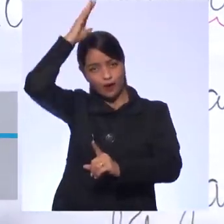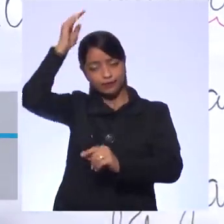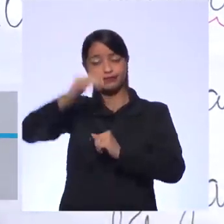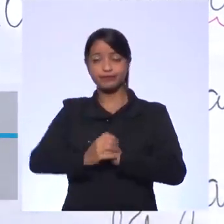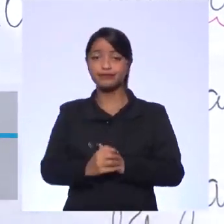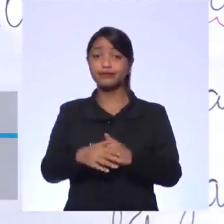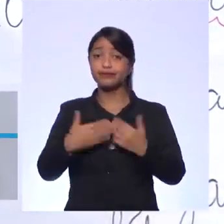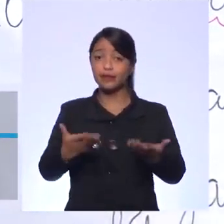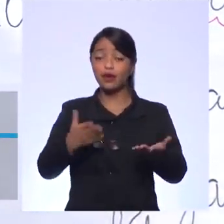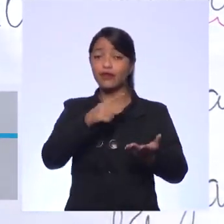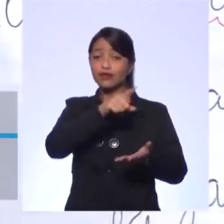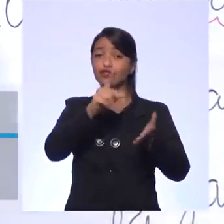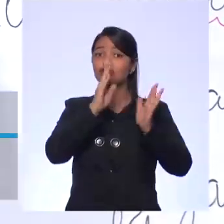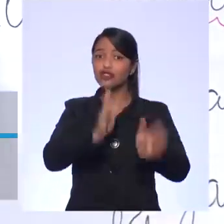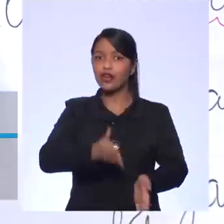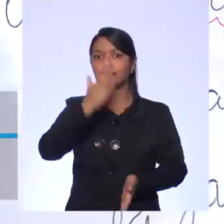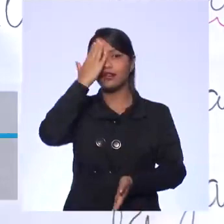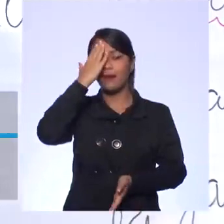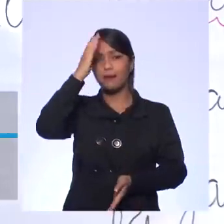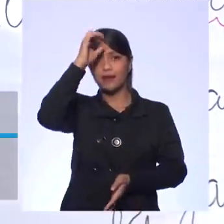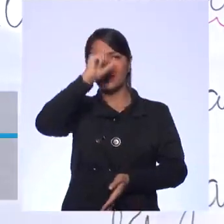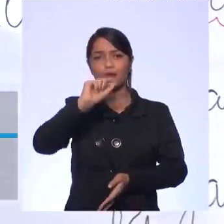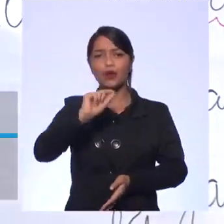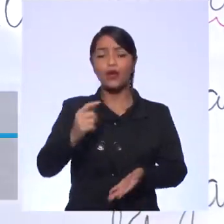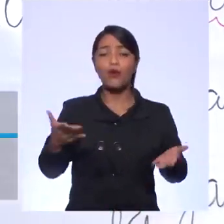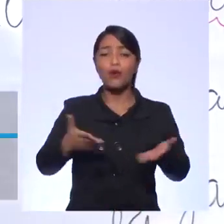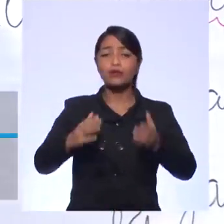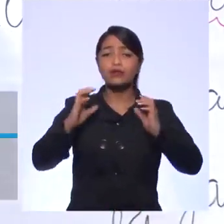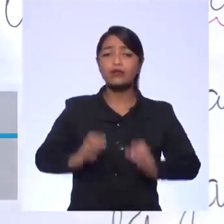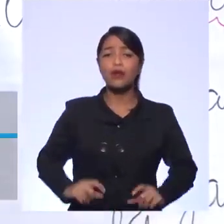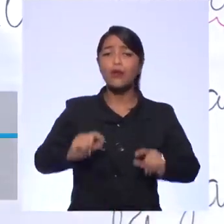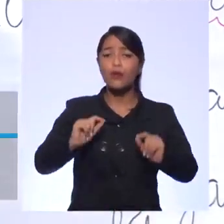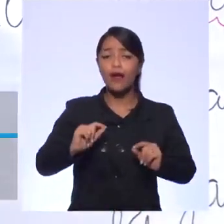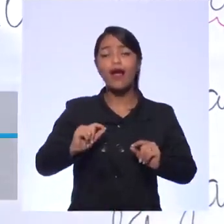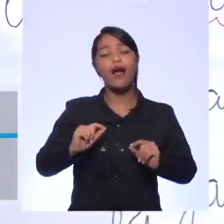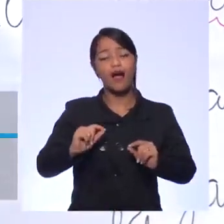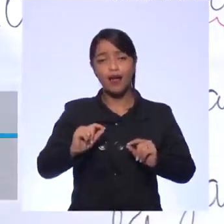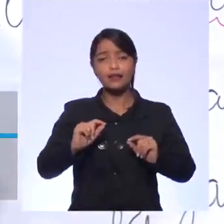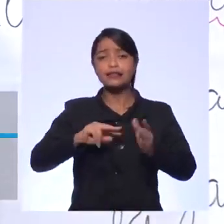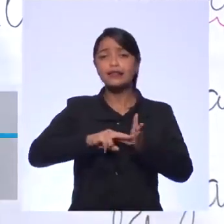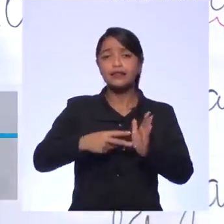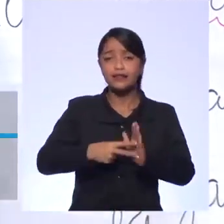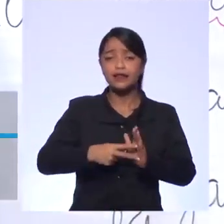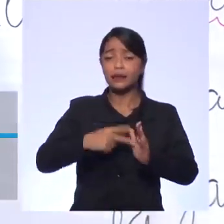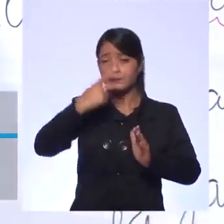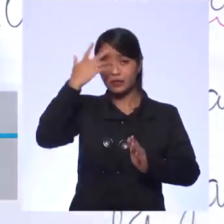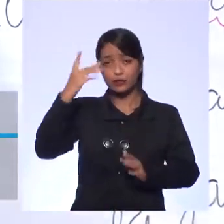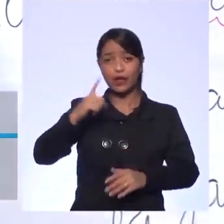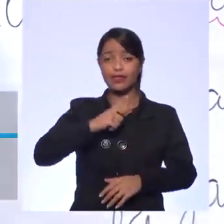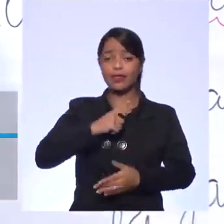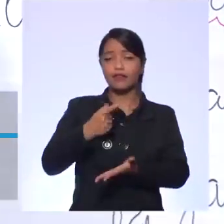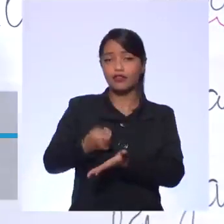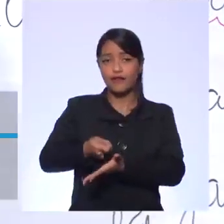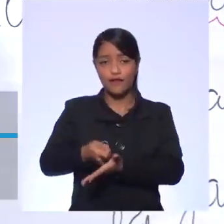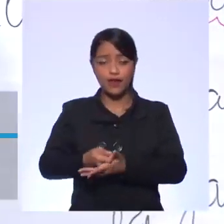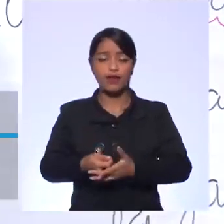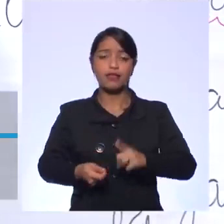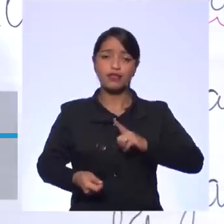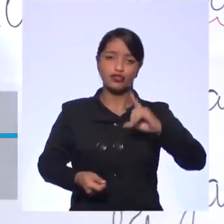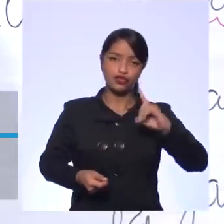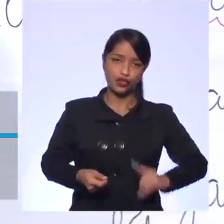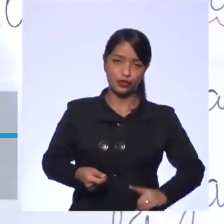ser um cidadão hoje. É quem tem direitos e deveres. E ser um cidadão é também participar de todas as